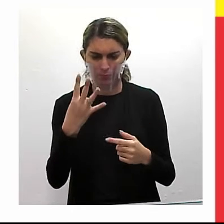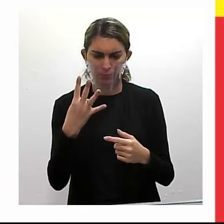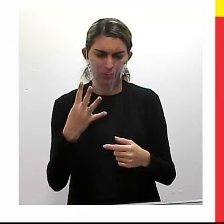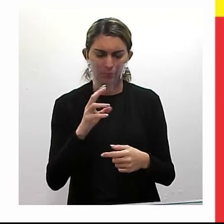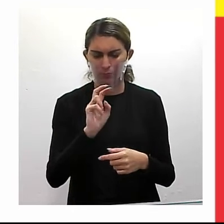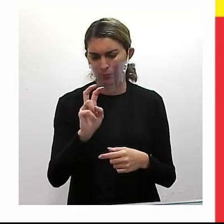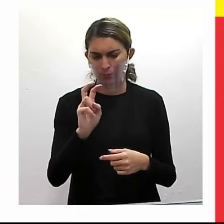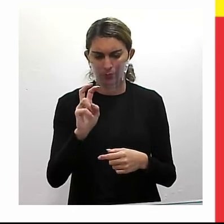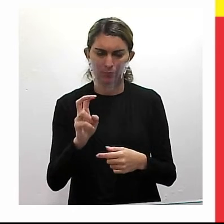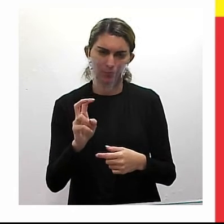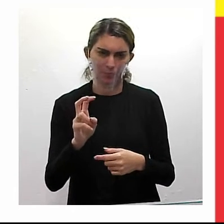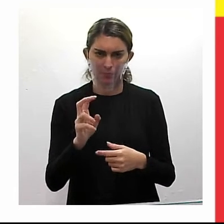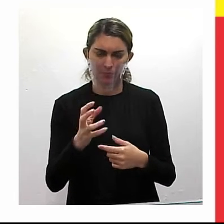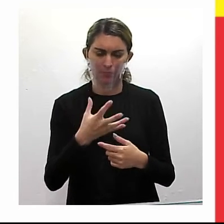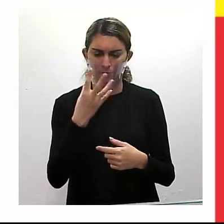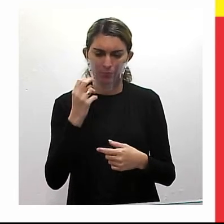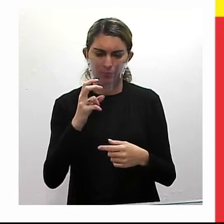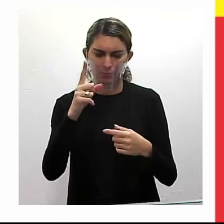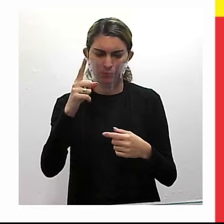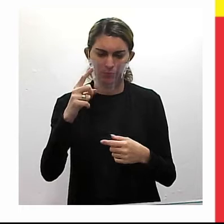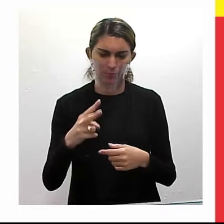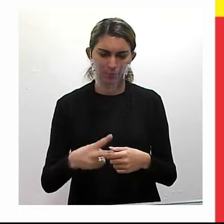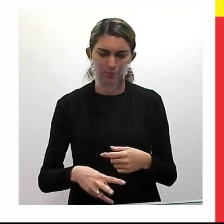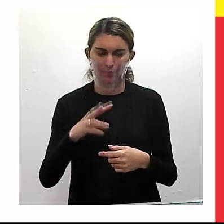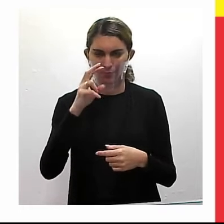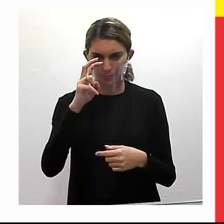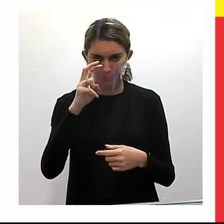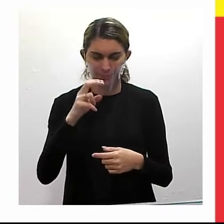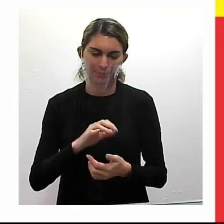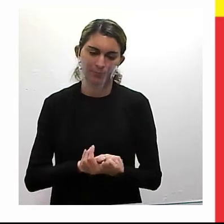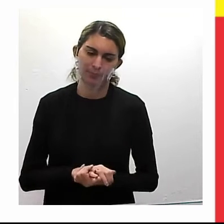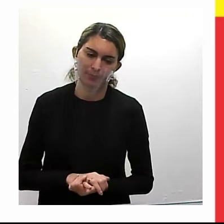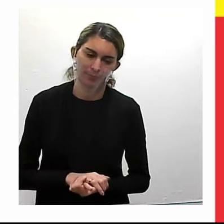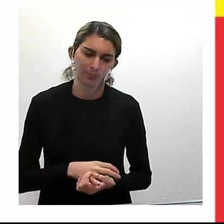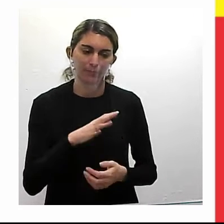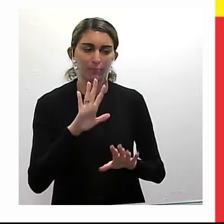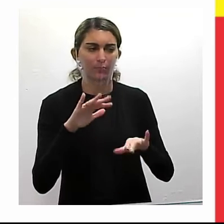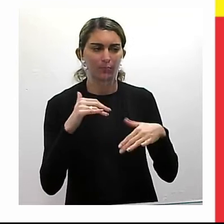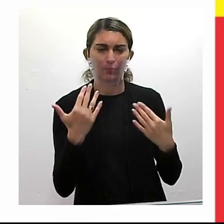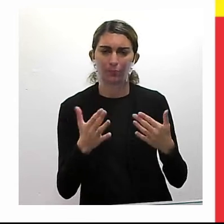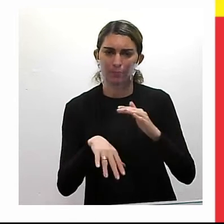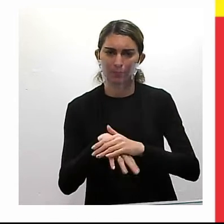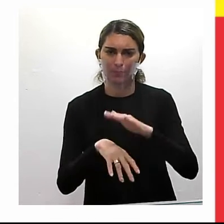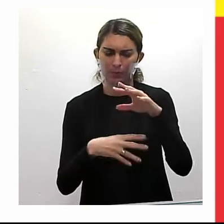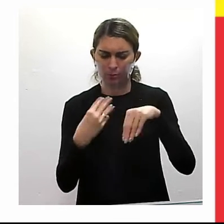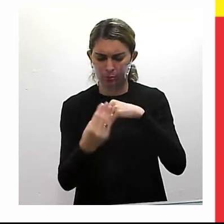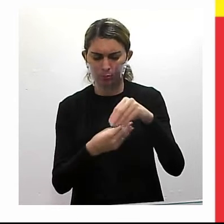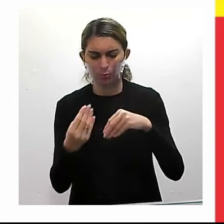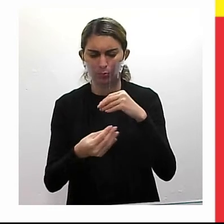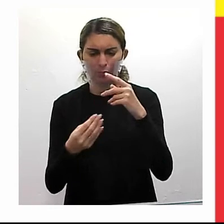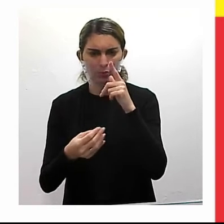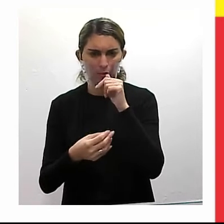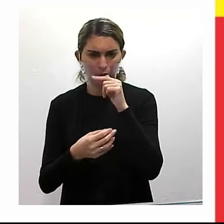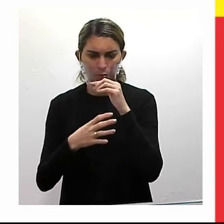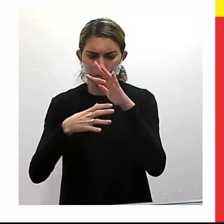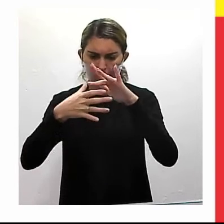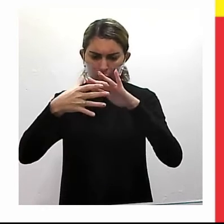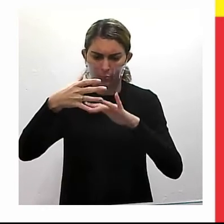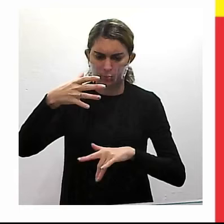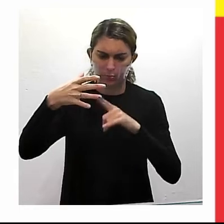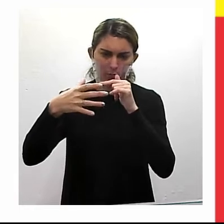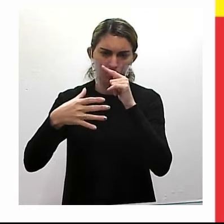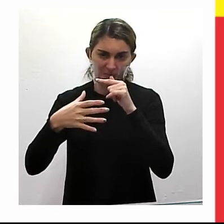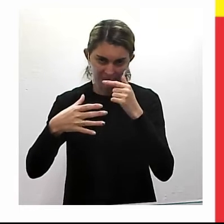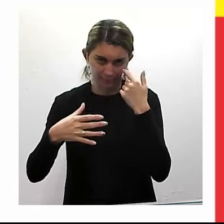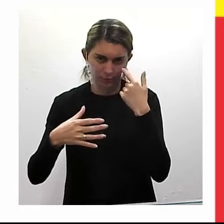né? Perdão, esqueci como é que se conta, viu, galera? Desses 5 gases aí, qual é o mais solúvel em água? Gente, para ser solúvel em água, a